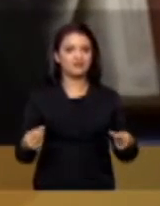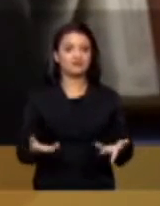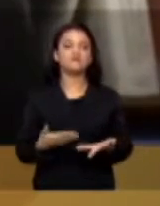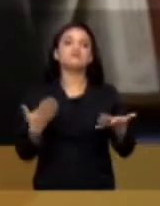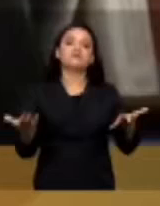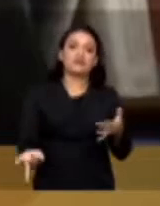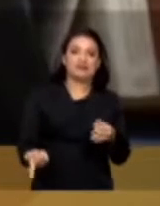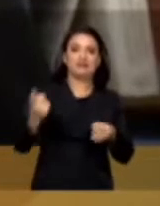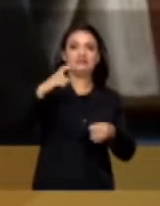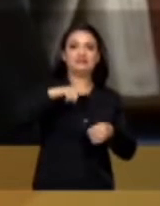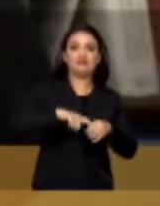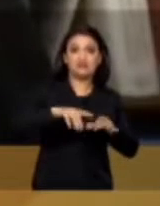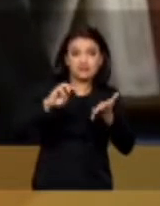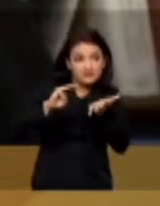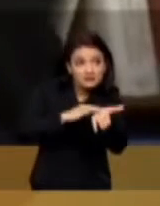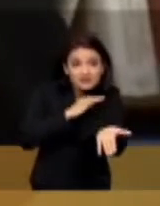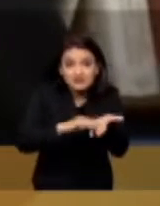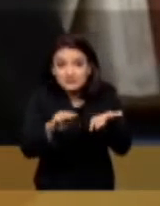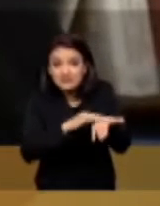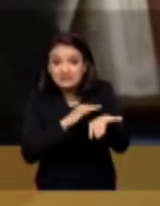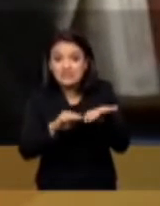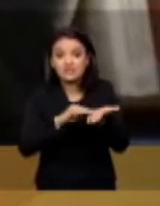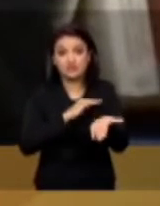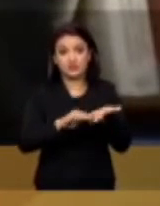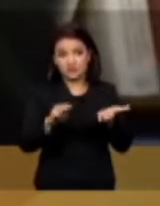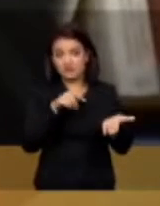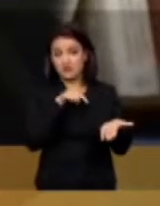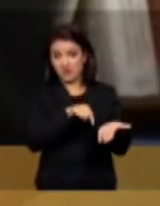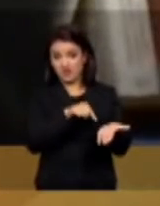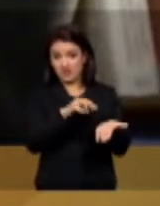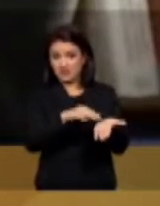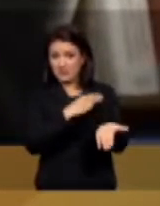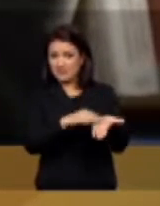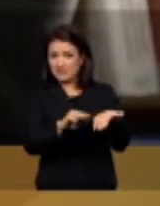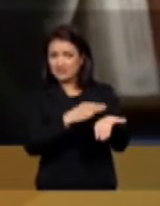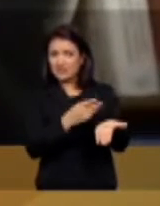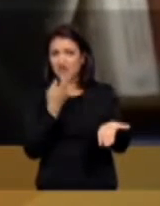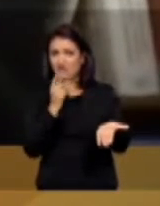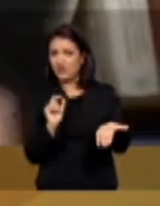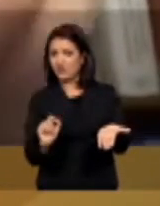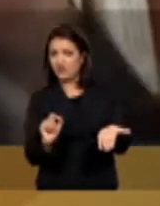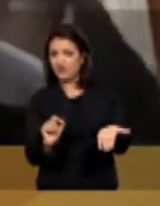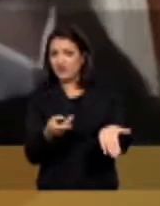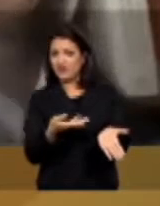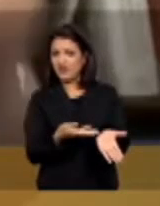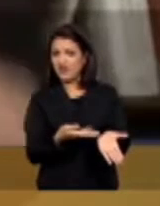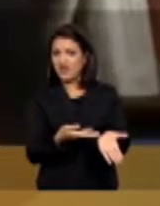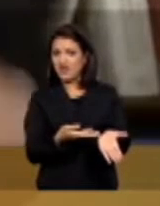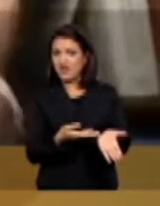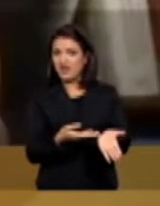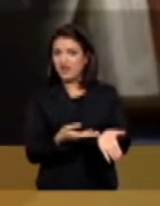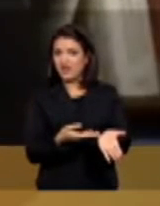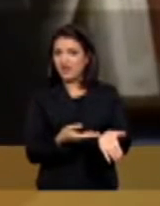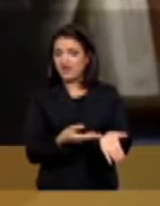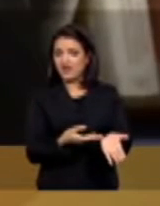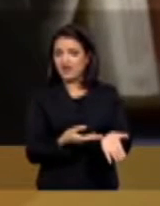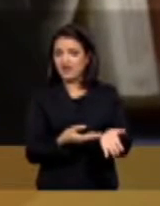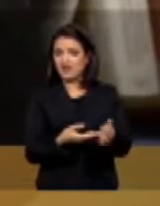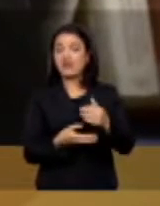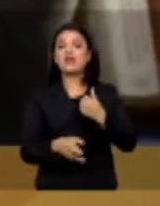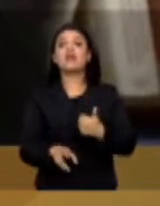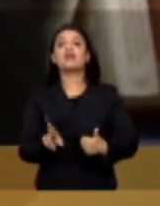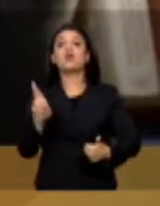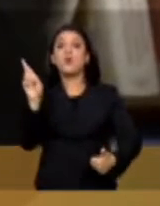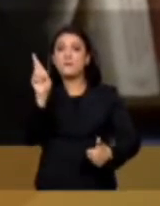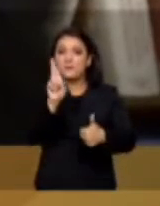às mensagens, eminente ministro Barroso, volto às mensagens. O que que nos dizem as mensagens? Que os procuradores de